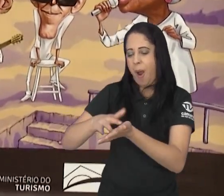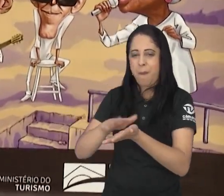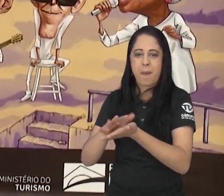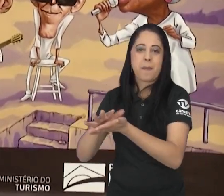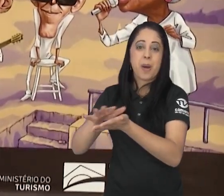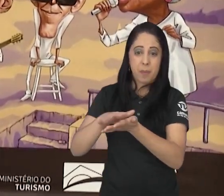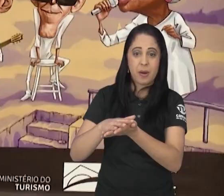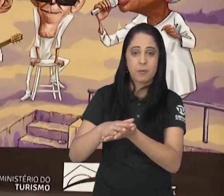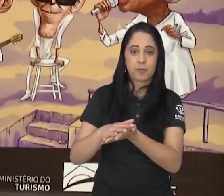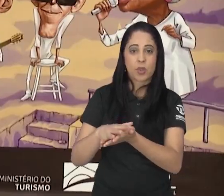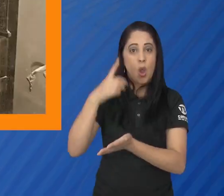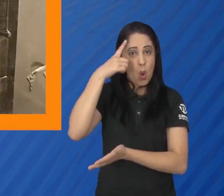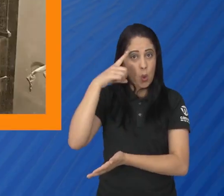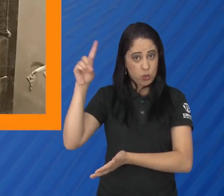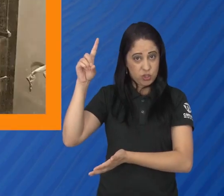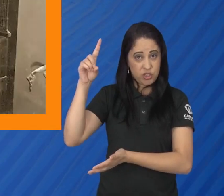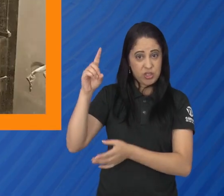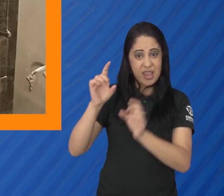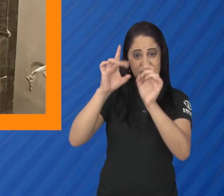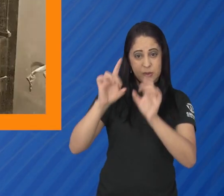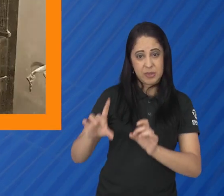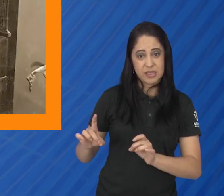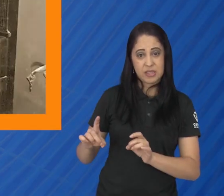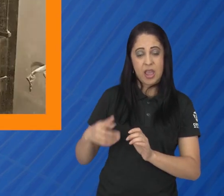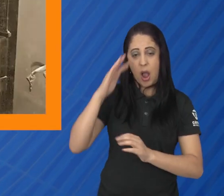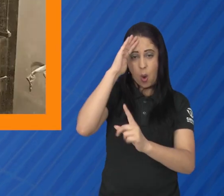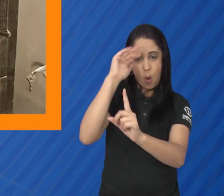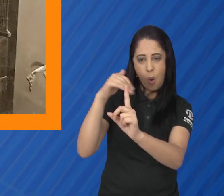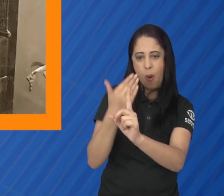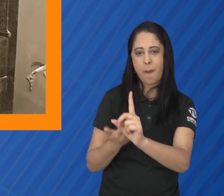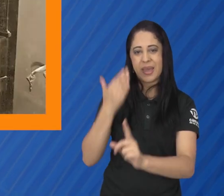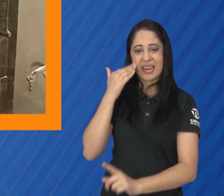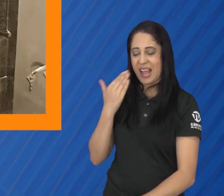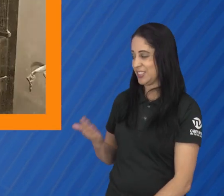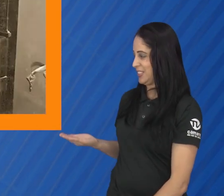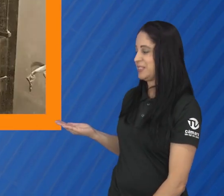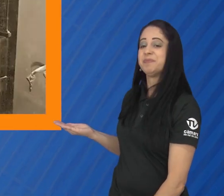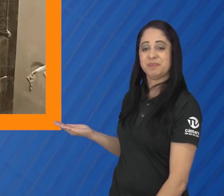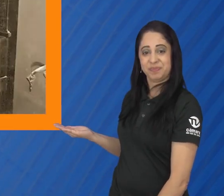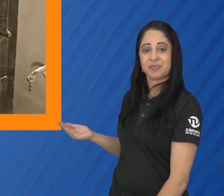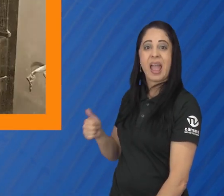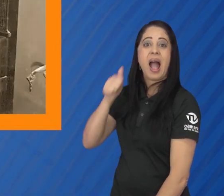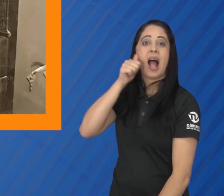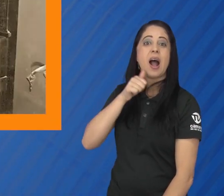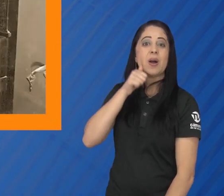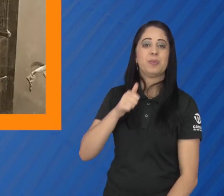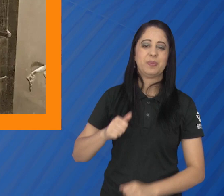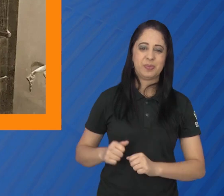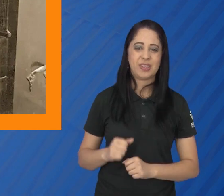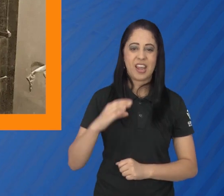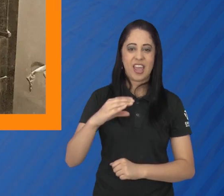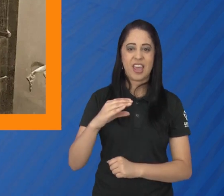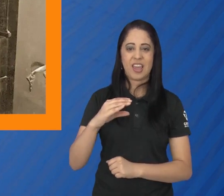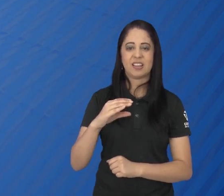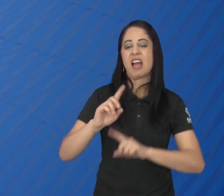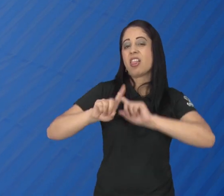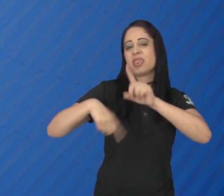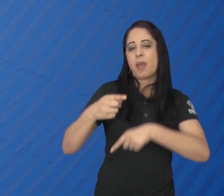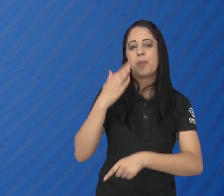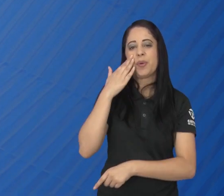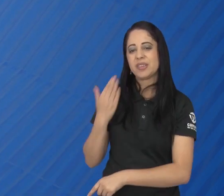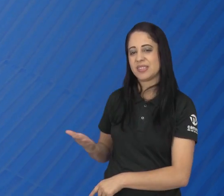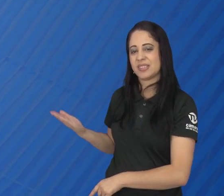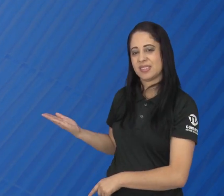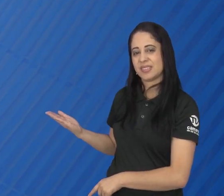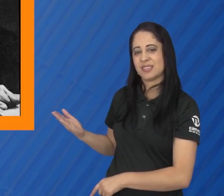do Samba faz referência a Chiquinha Gonzaga, pianista de choro e autora da primeira marcha carnavalesca. Depois dela vieram